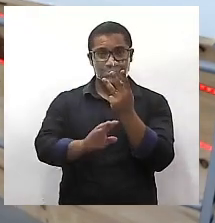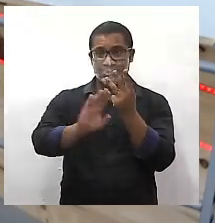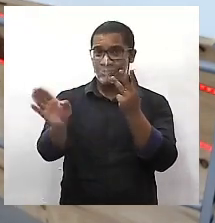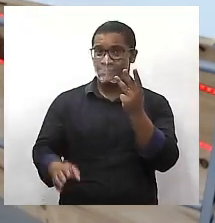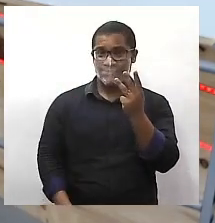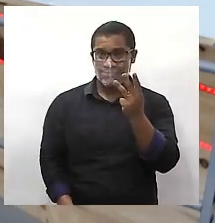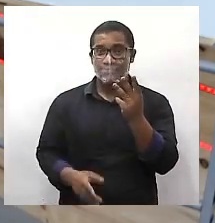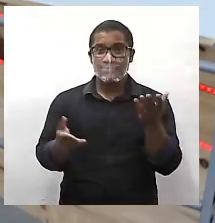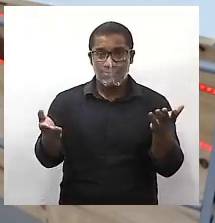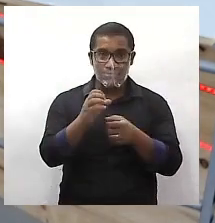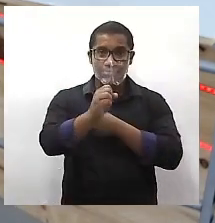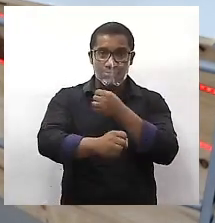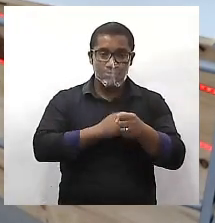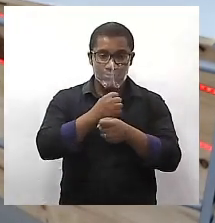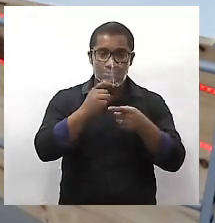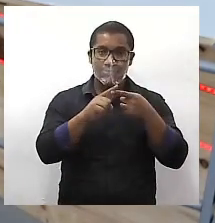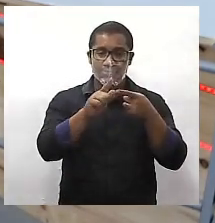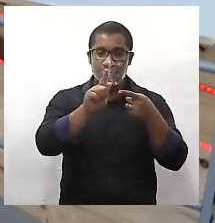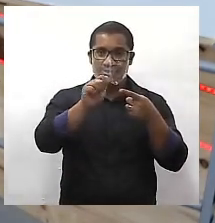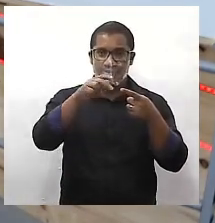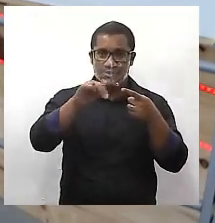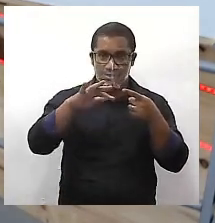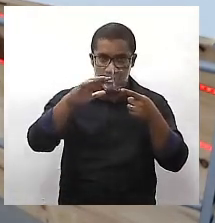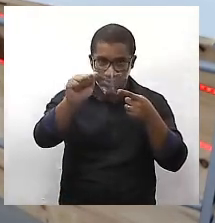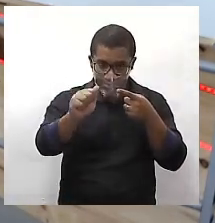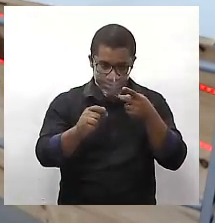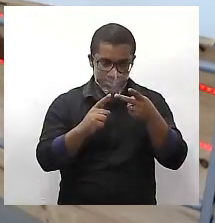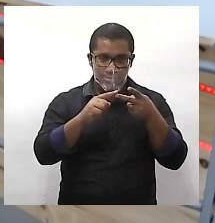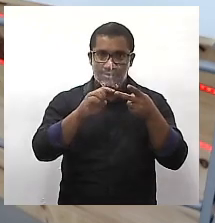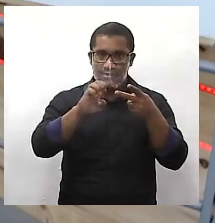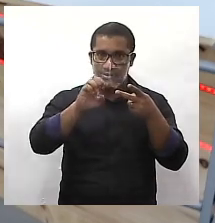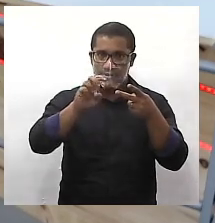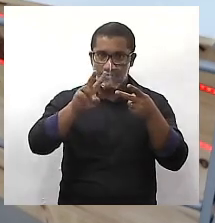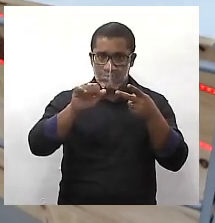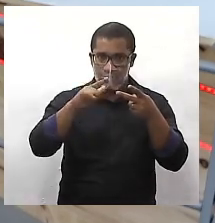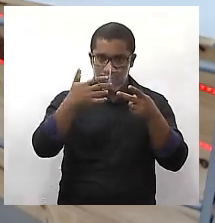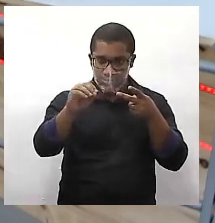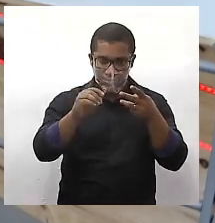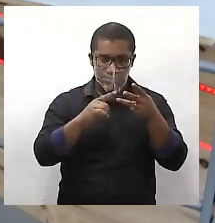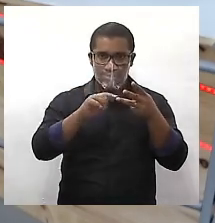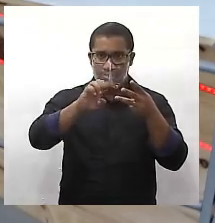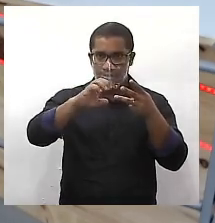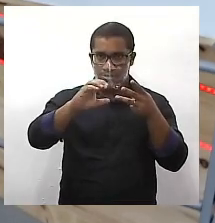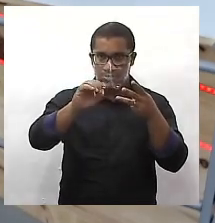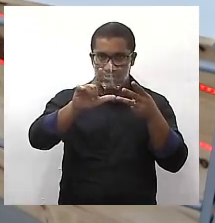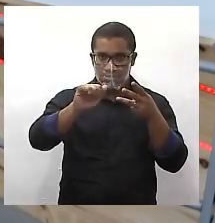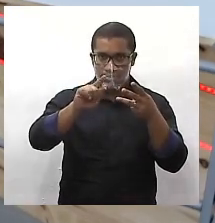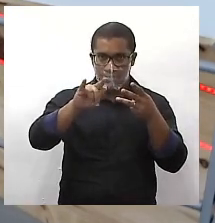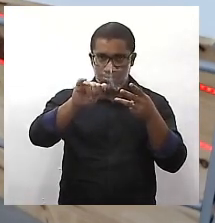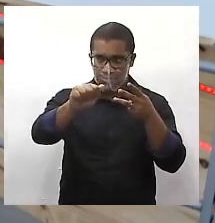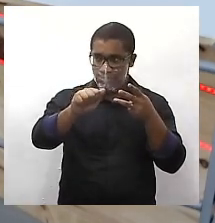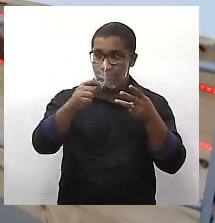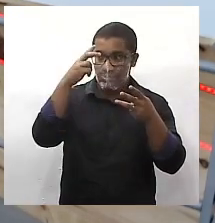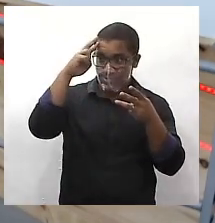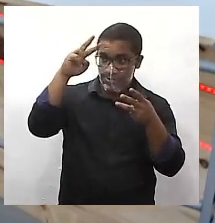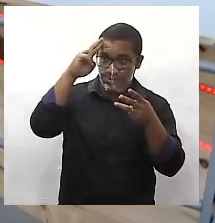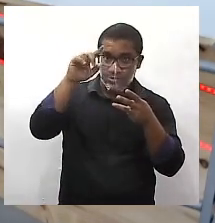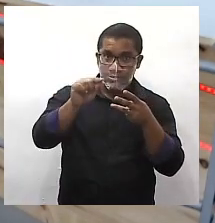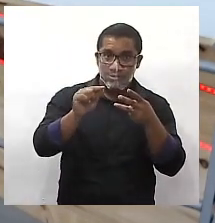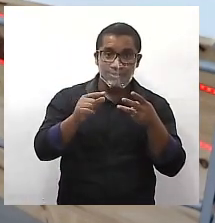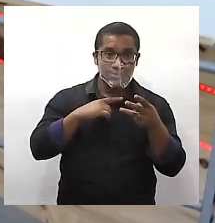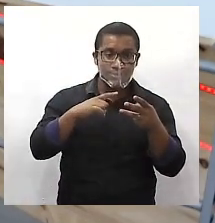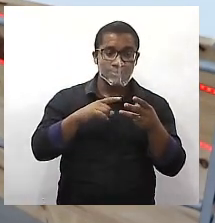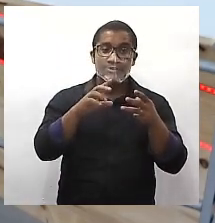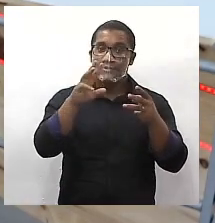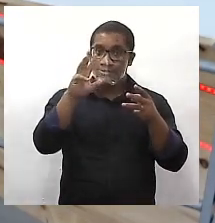É nesse ano que você vai ter genética, evolução e ecologia. 3 assuntos. Lembrem que dentro de genética você ainda trabalha